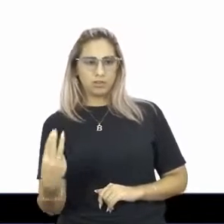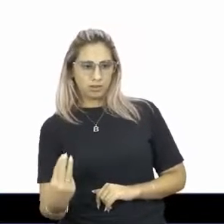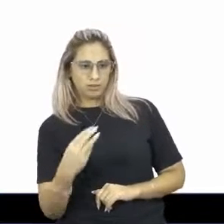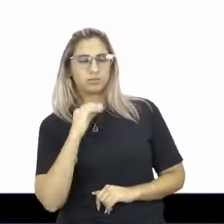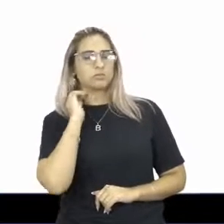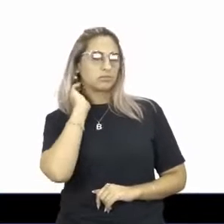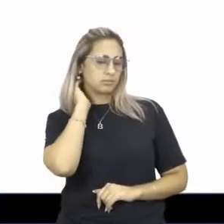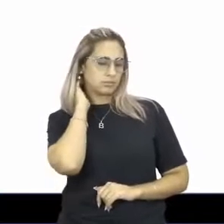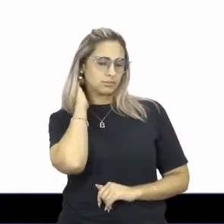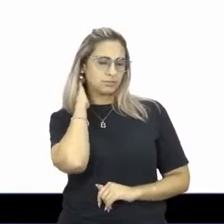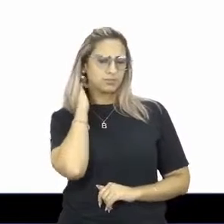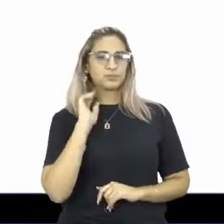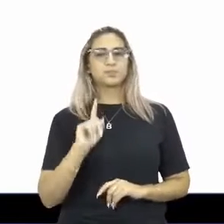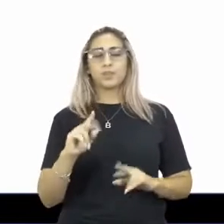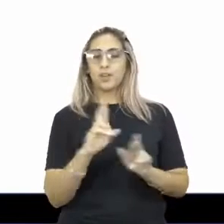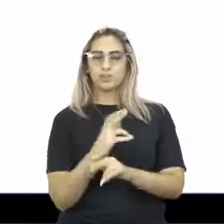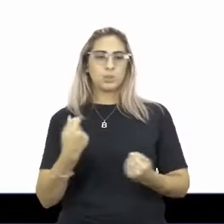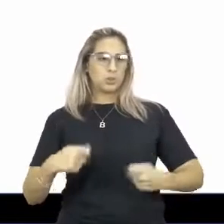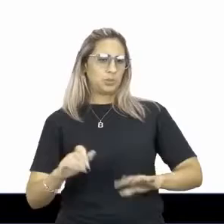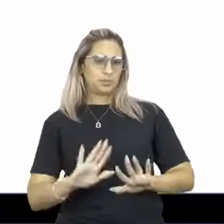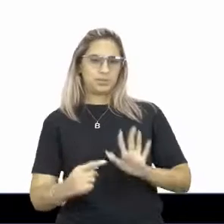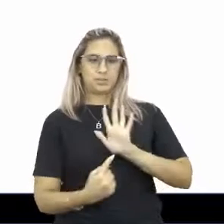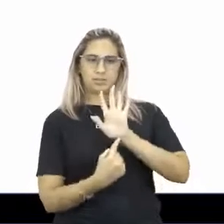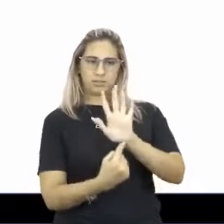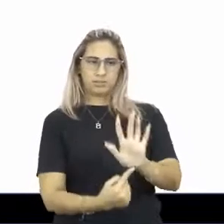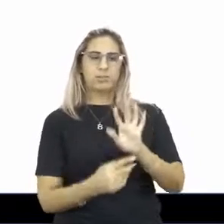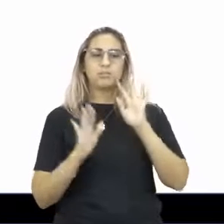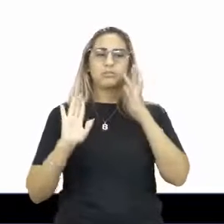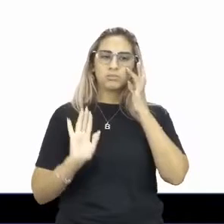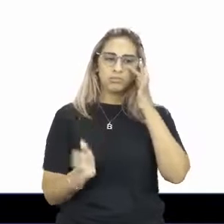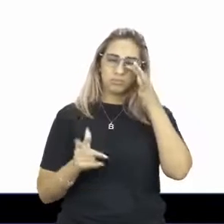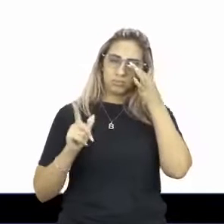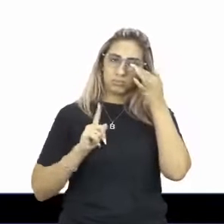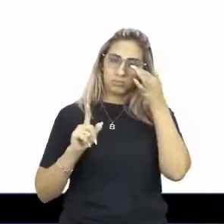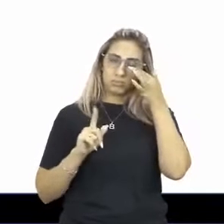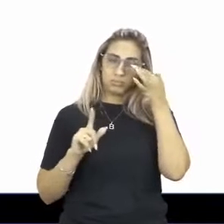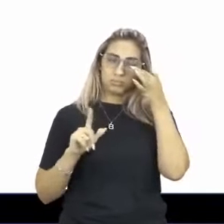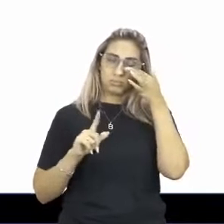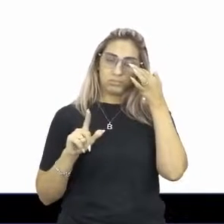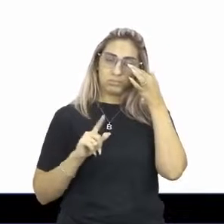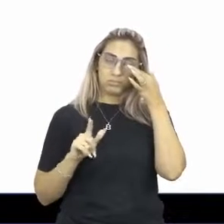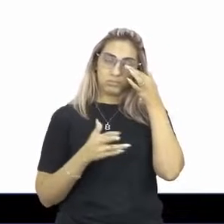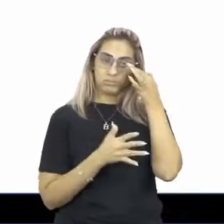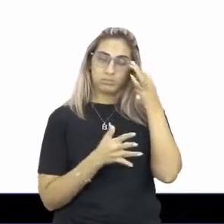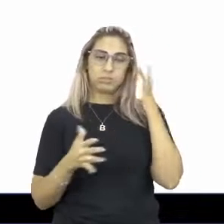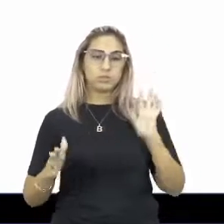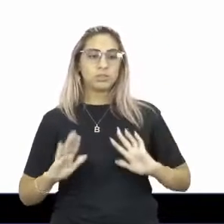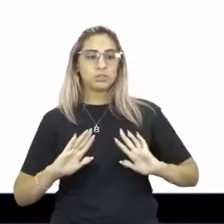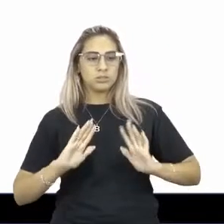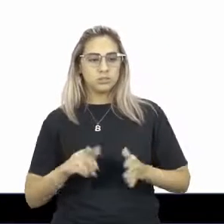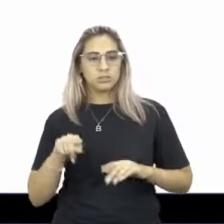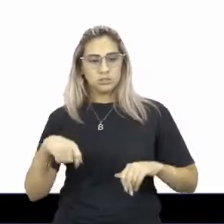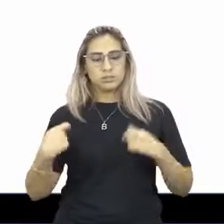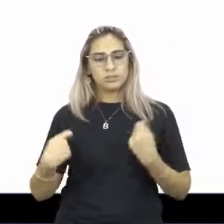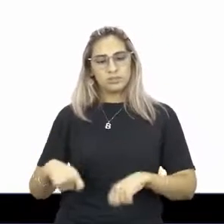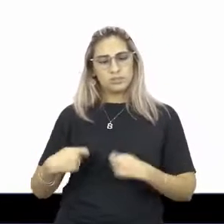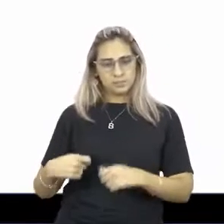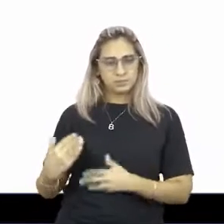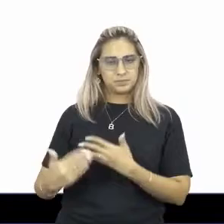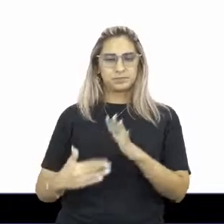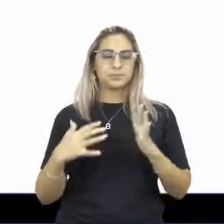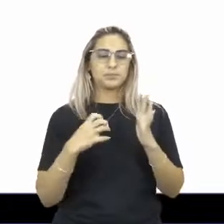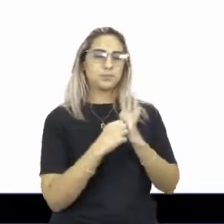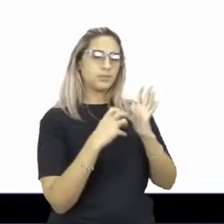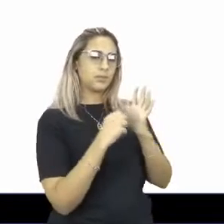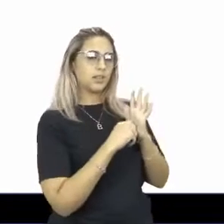vinculativo, essa relação você não precisa apresentar, porque você já fez esse processo. O que você precisa é fazer a